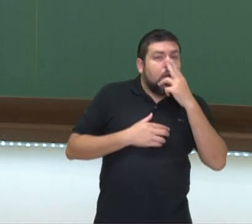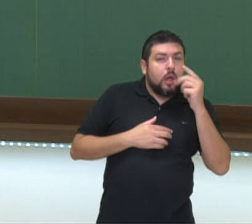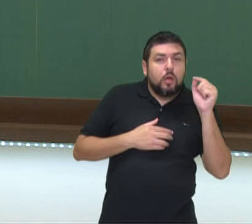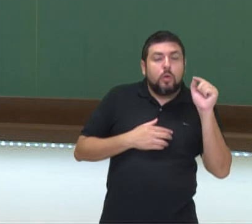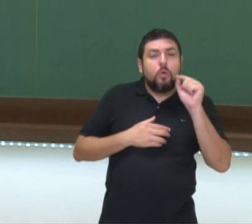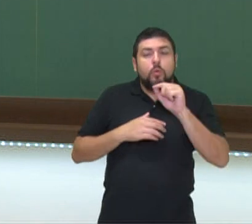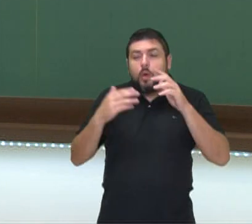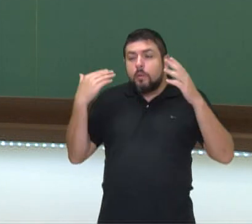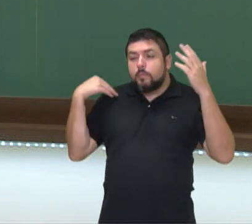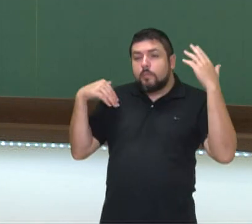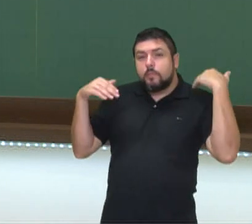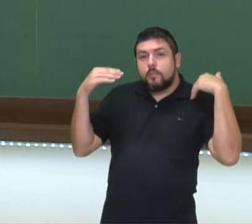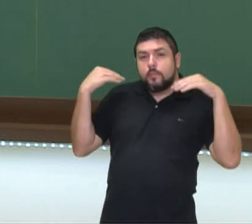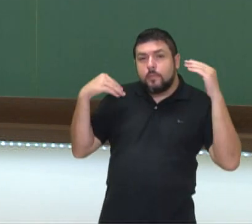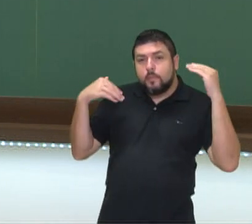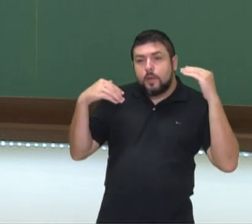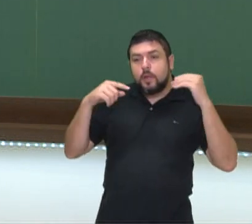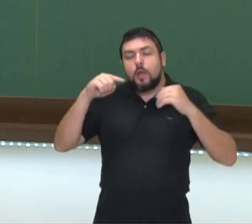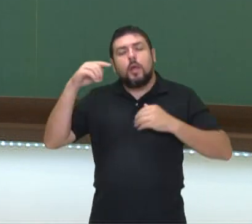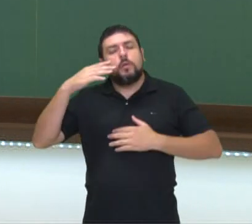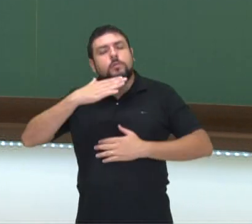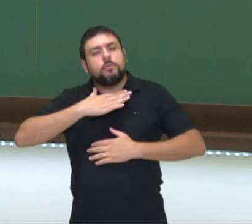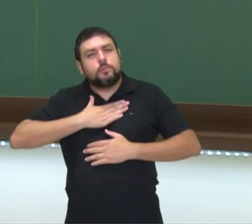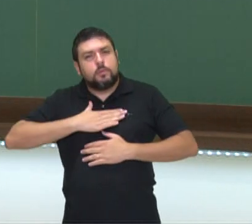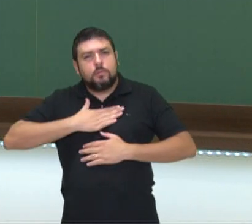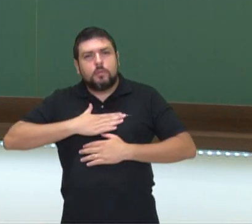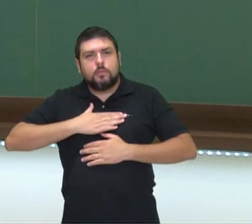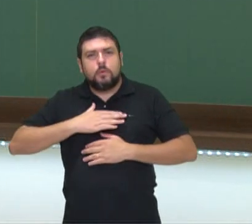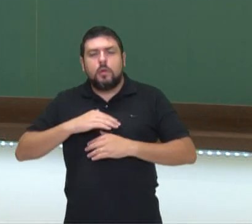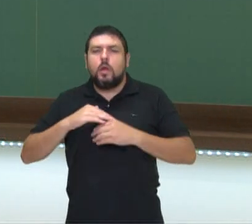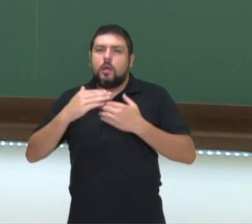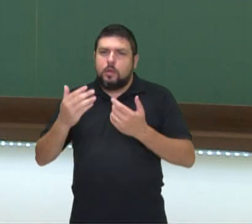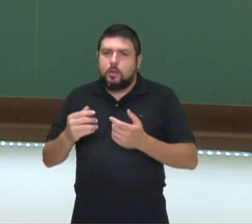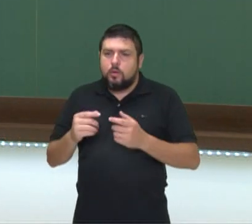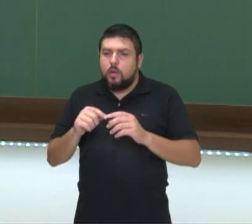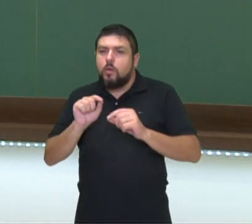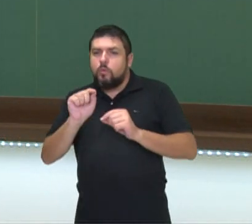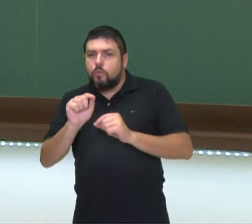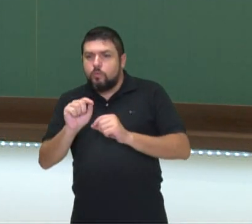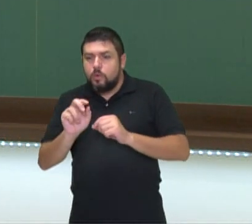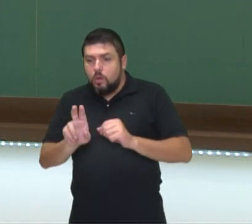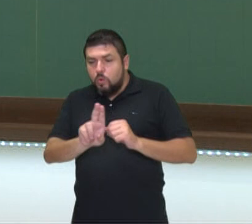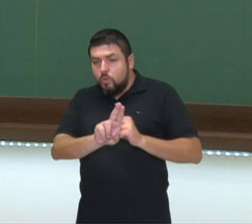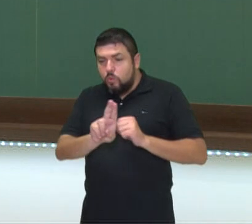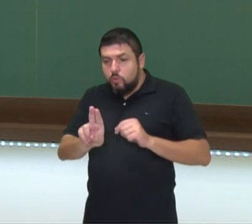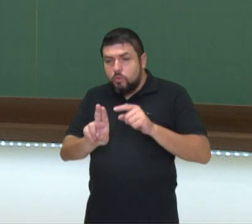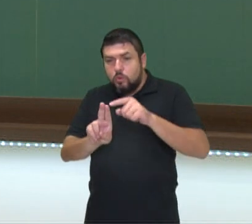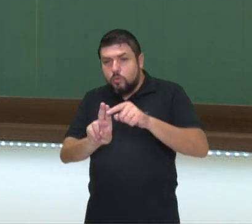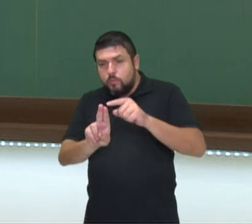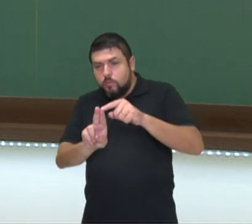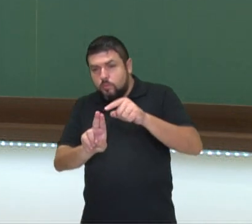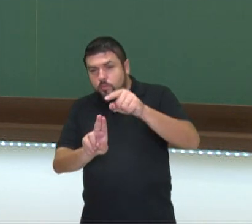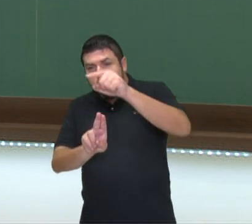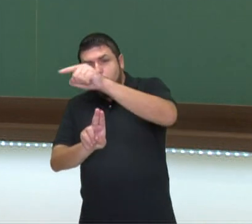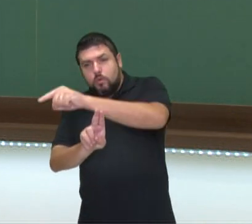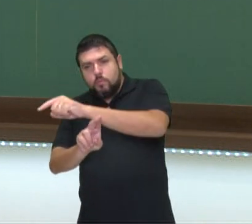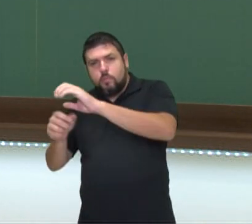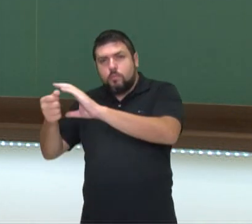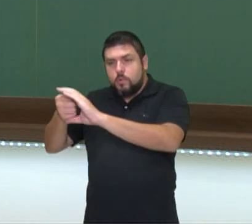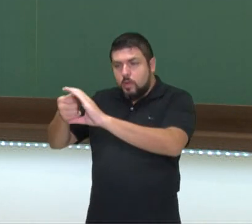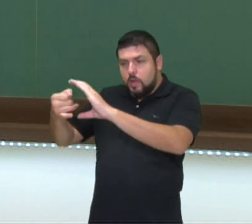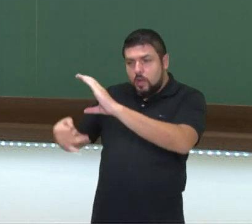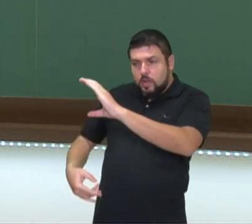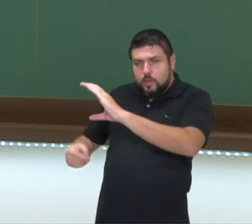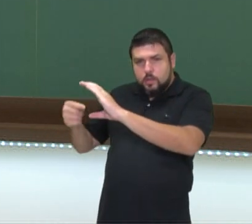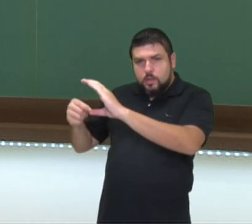um predicativo, então, do objeto. Também uma construção de predicado verbo nominal. Temos predicativo como núcleo